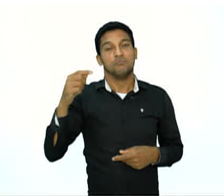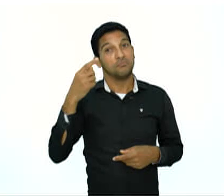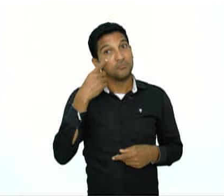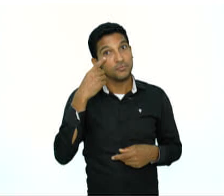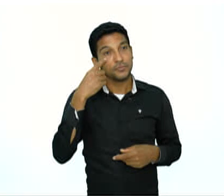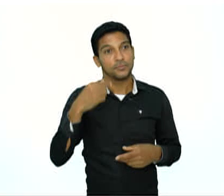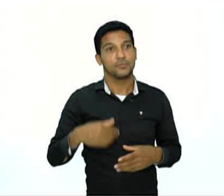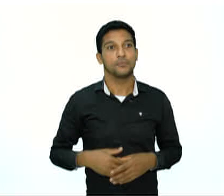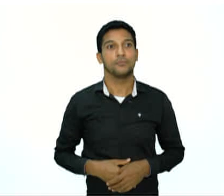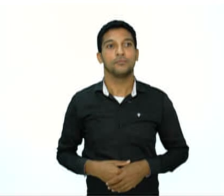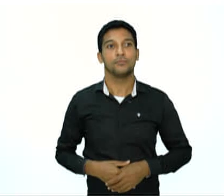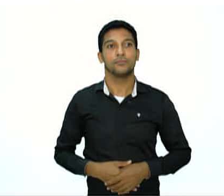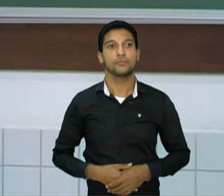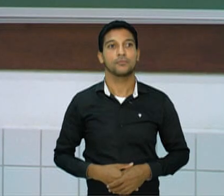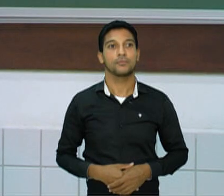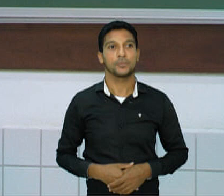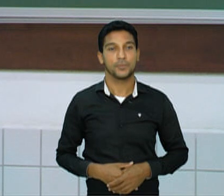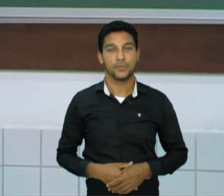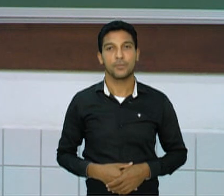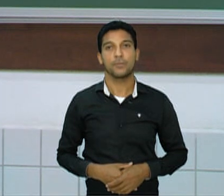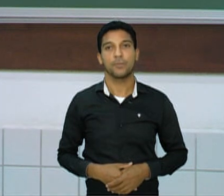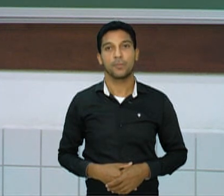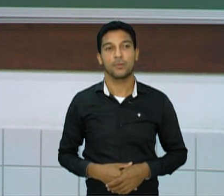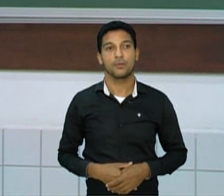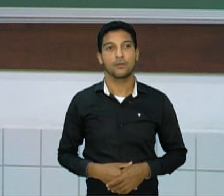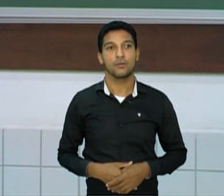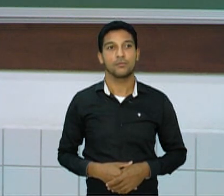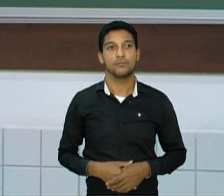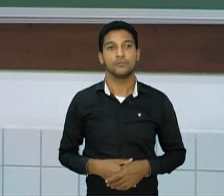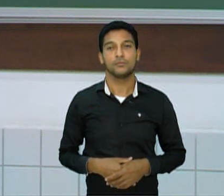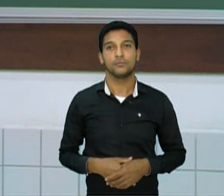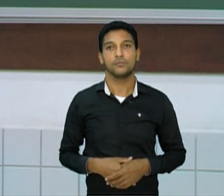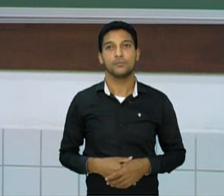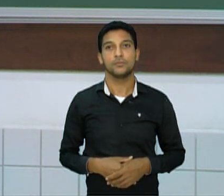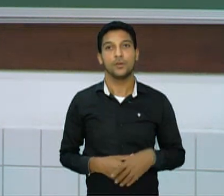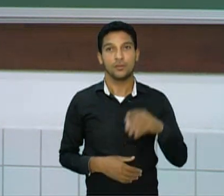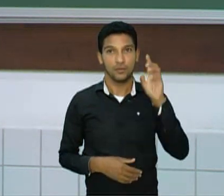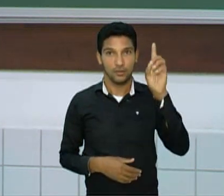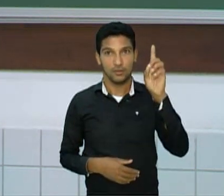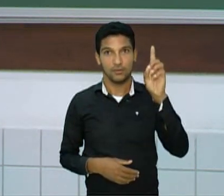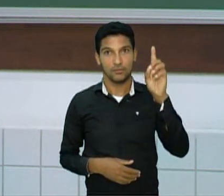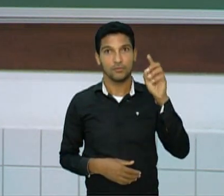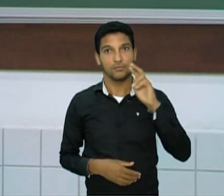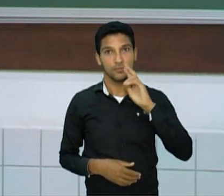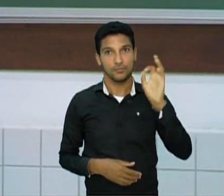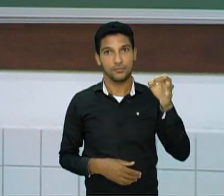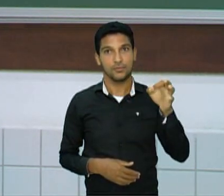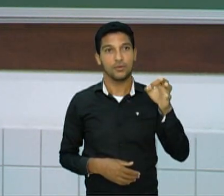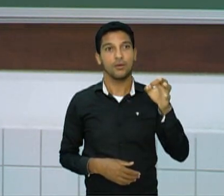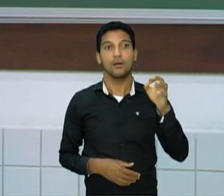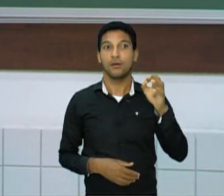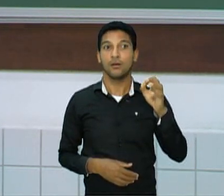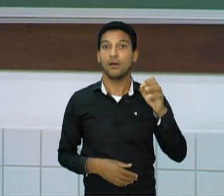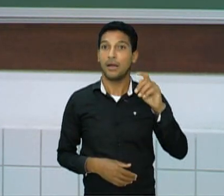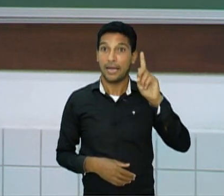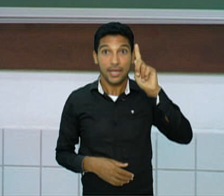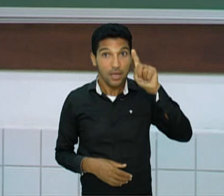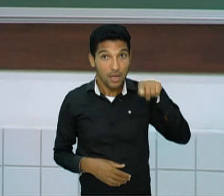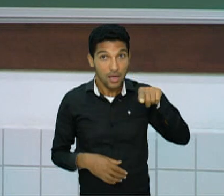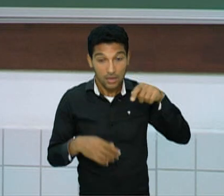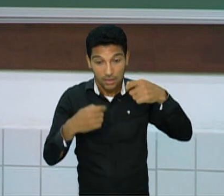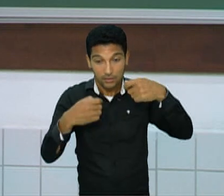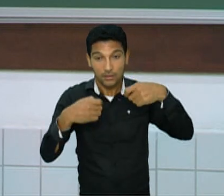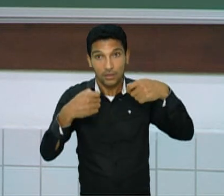dizer isso. Objetiva direta de novo. É necessário lembrar disso. Se é disso,